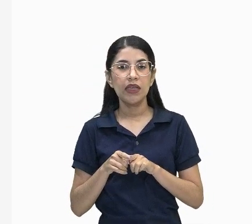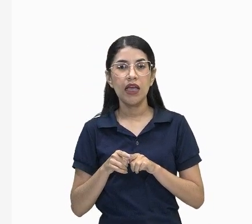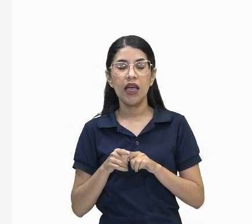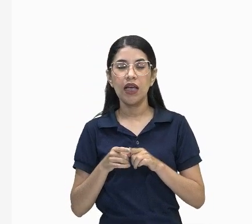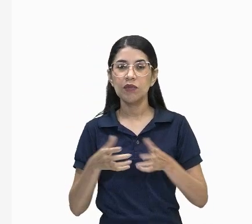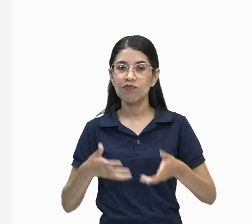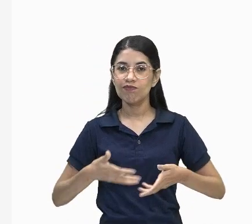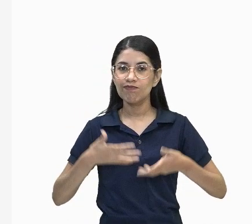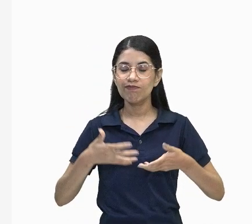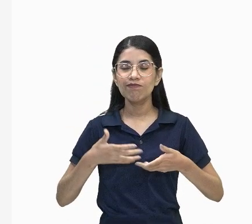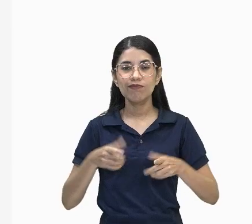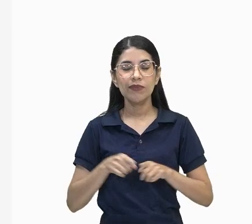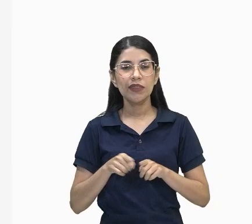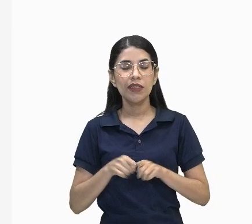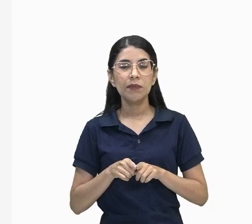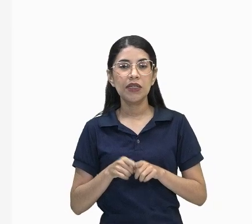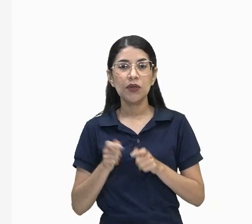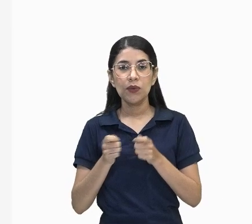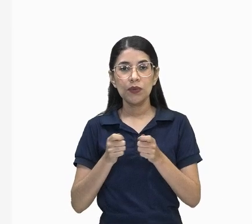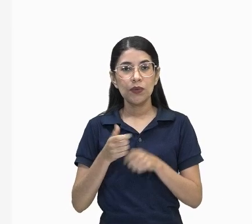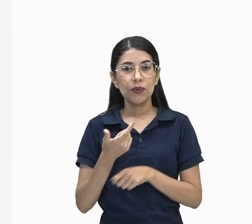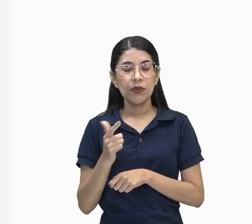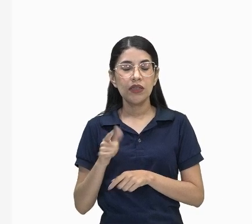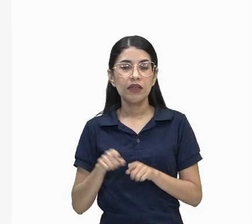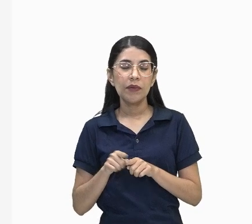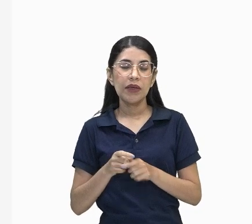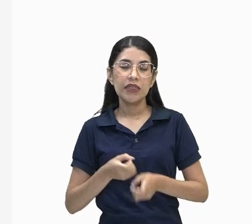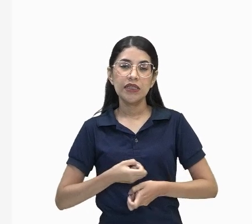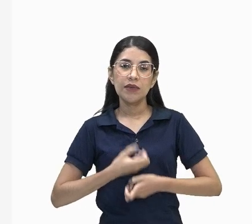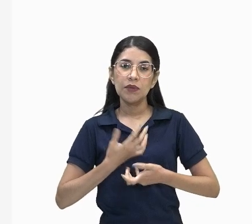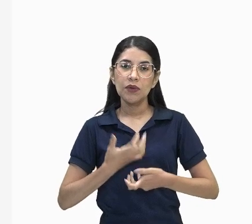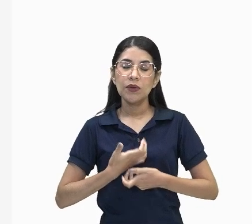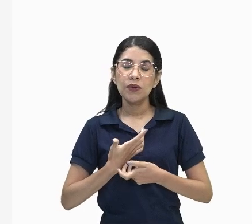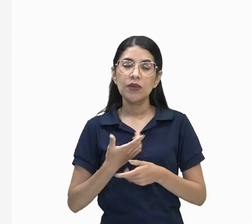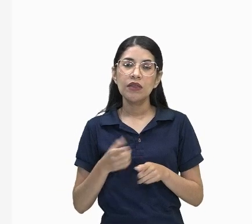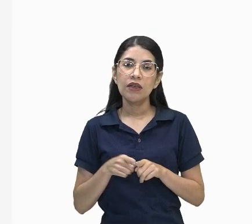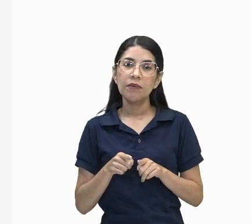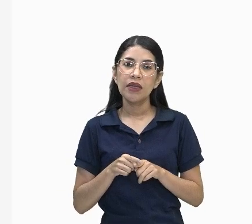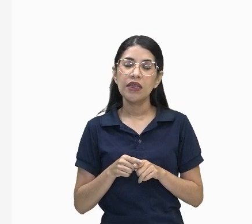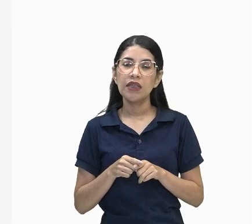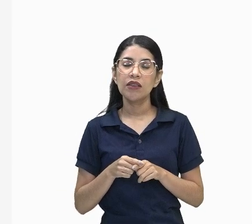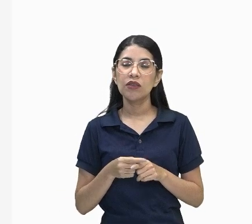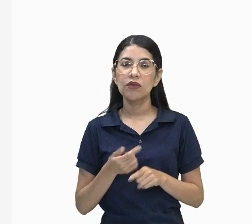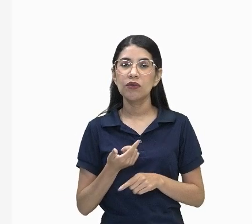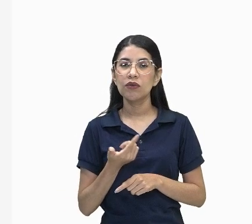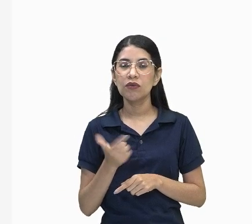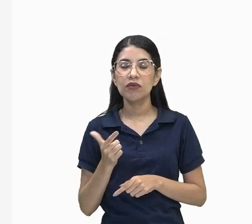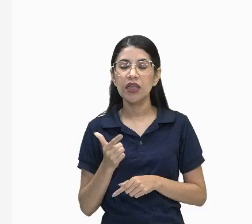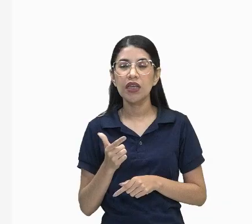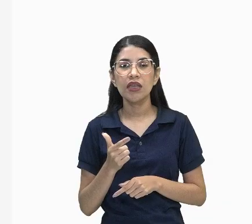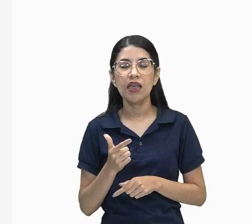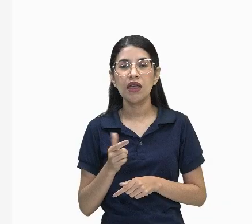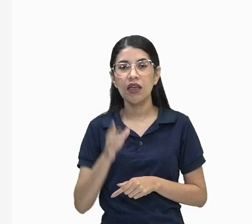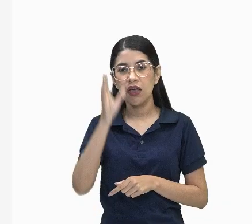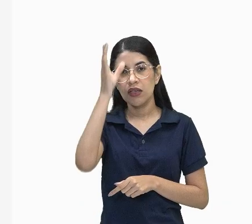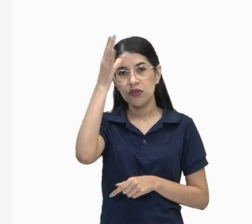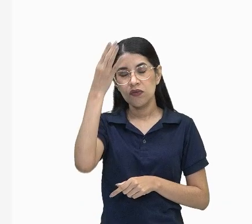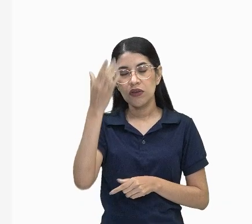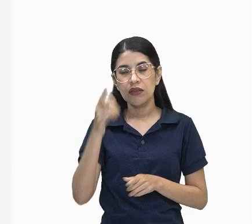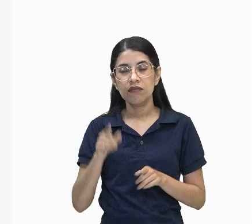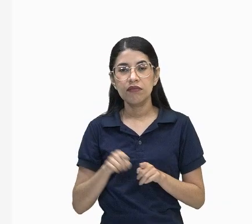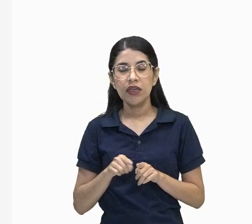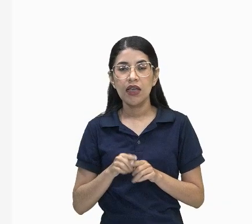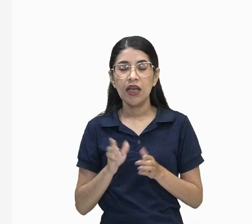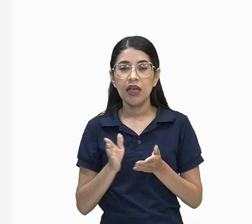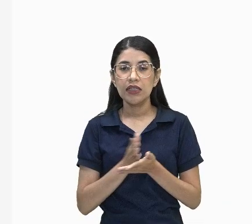impulsividade, né? E sobre os efeitos das emoções que não são resolvidas, são mal resolvidas. E daí, muita gente, né,